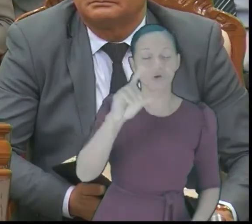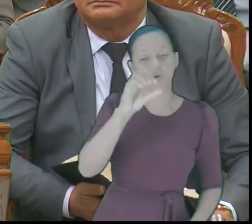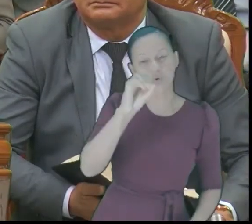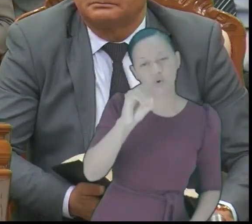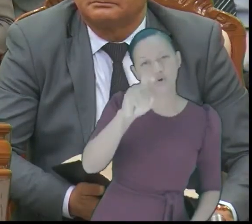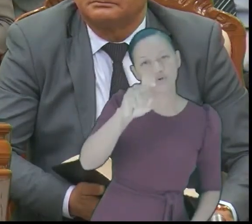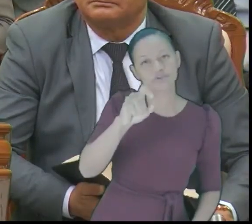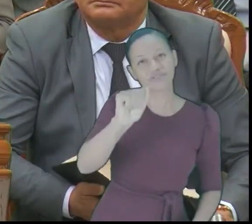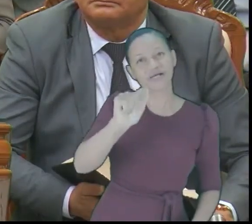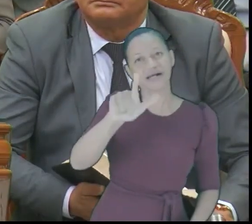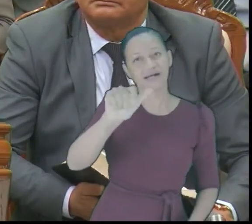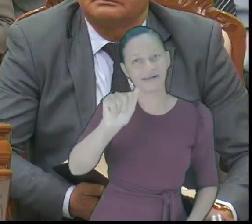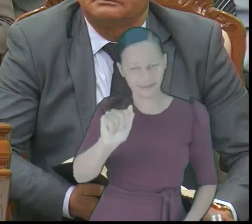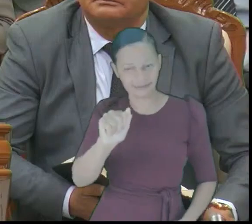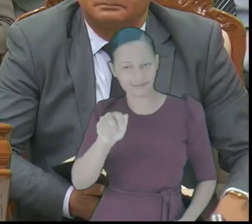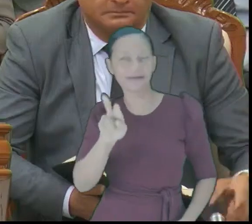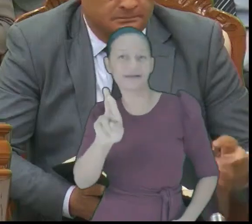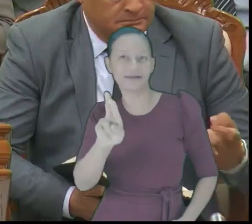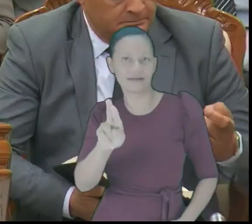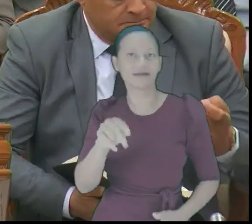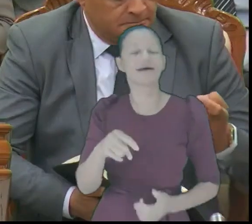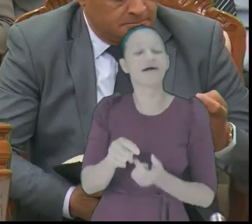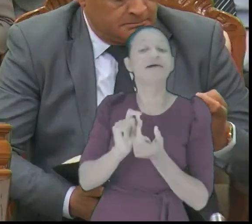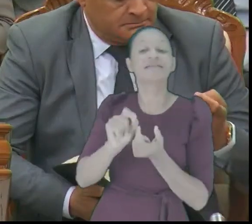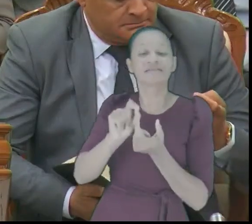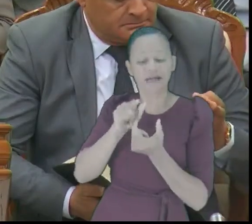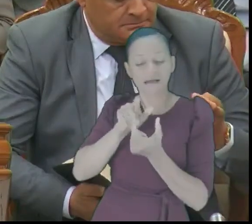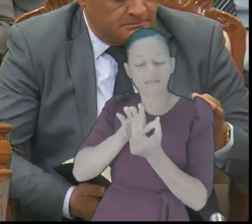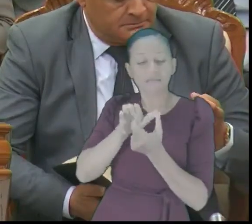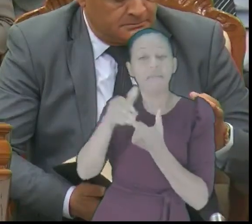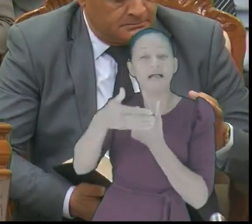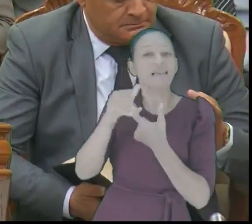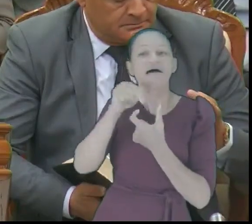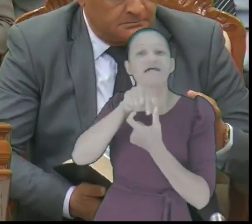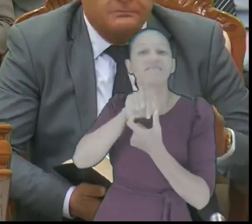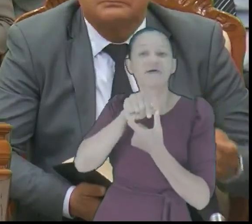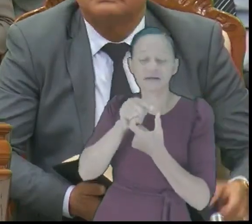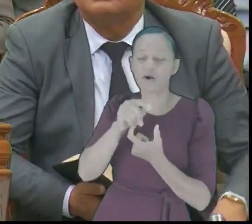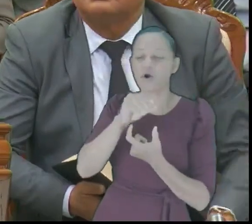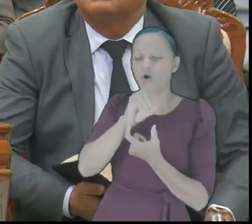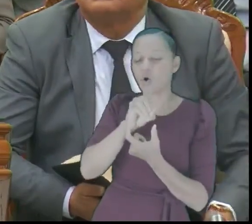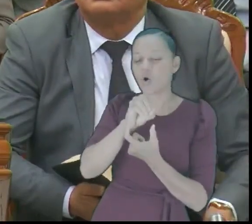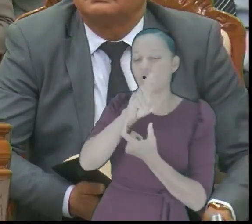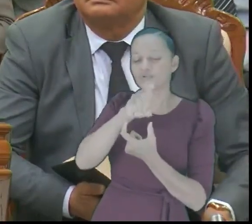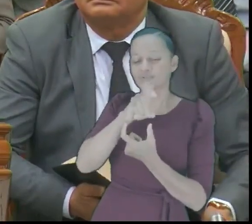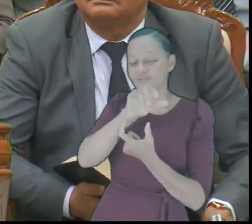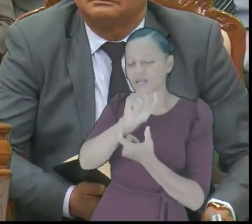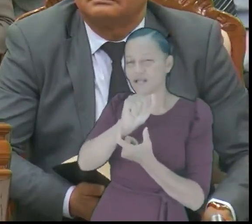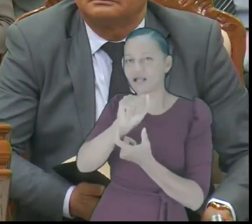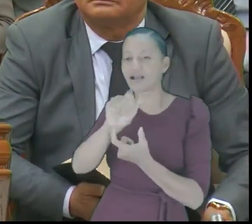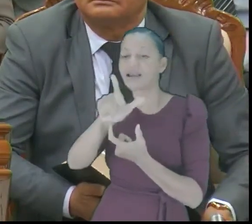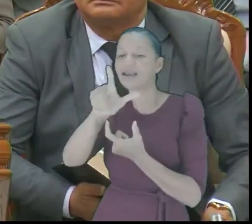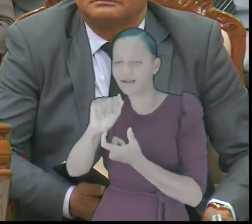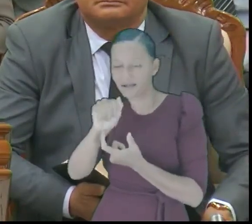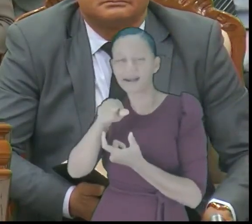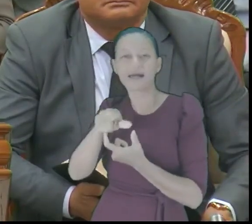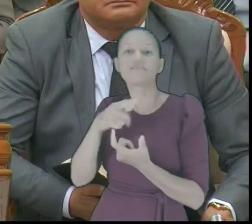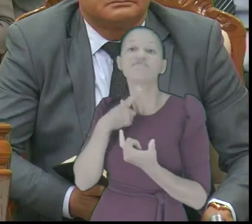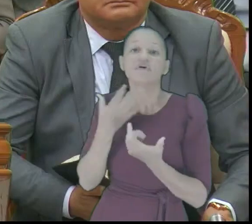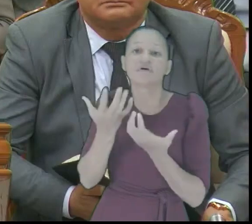Oxalá, traduzindo a etimologia da palavra, quer dizer quisera Deus. Oxalá, quisera Alá ou quisera